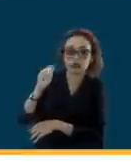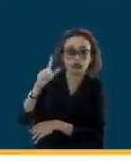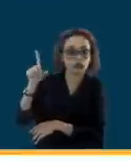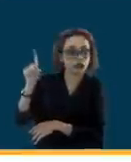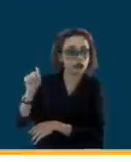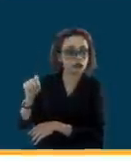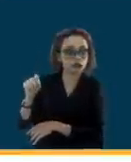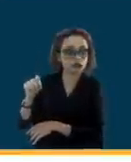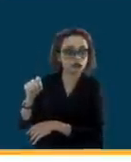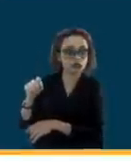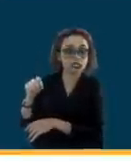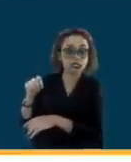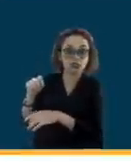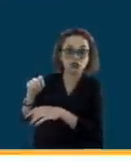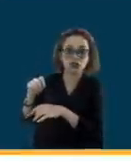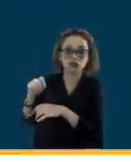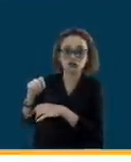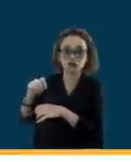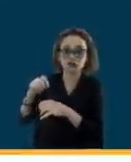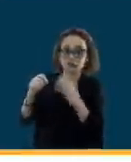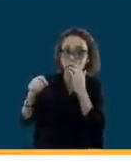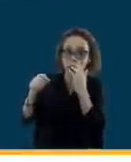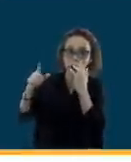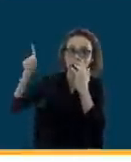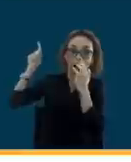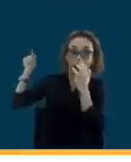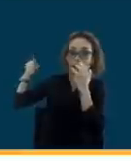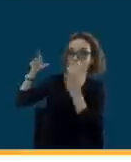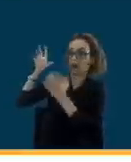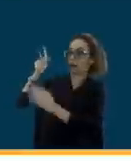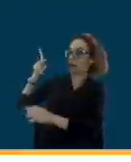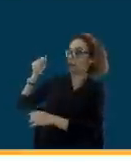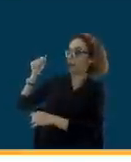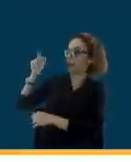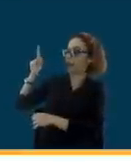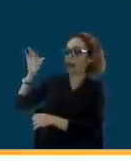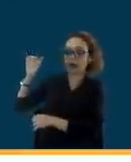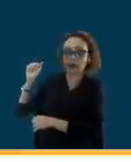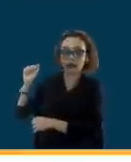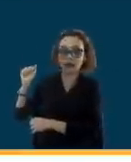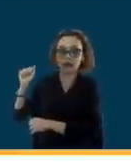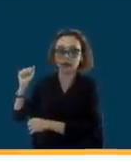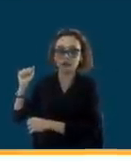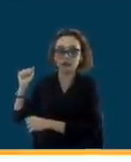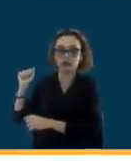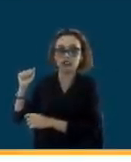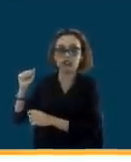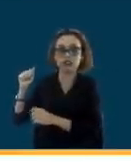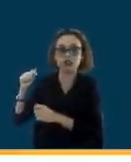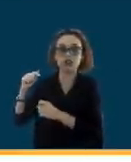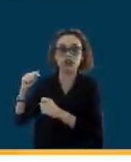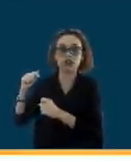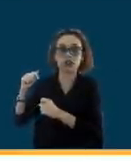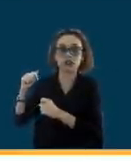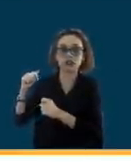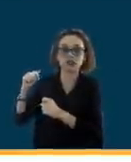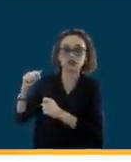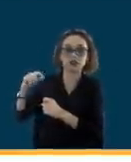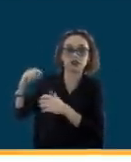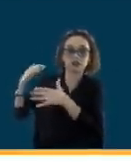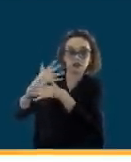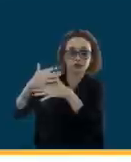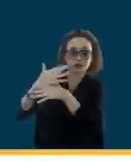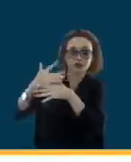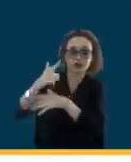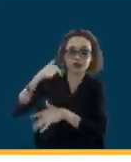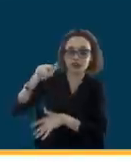lado no norte, lá do Pará, né, olhando aqui para a Úrsula, lembrei desse exemplo, há várias comunidades quilombolas, né, que